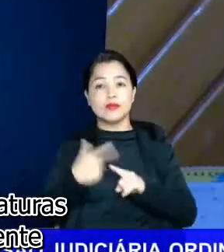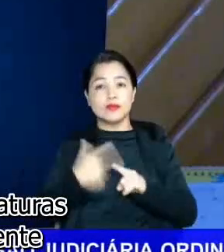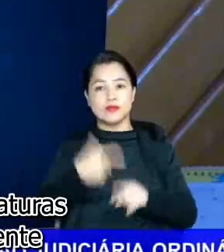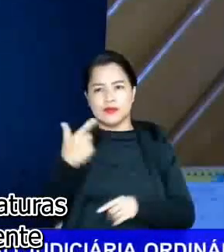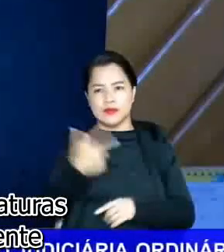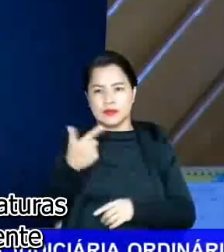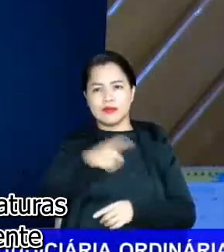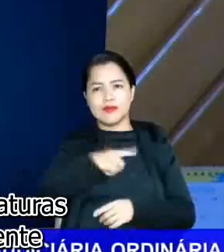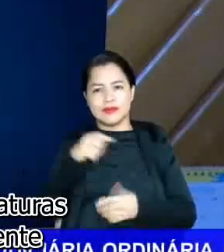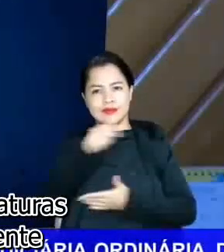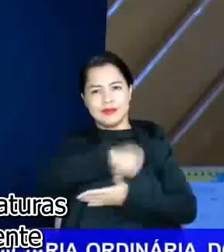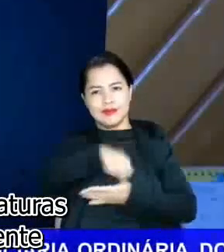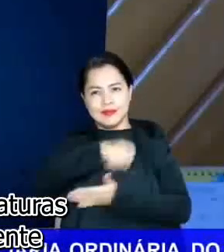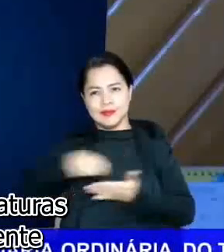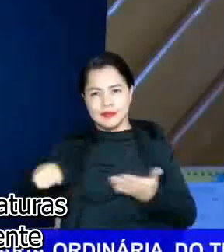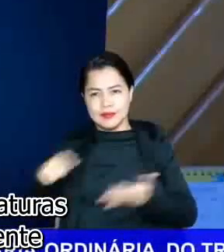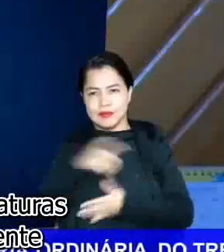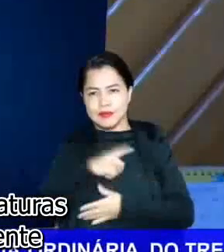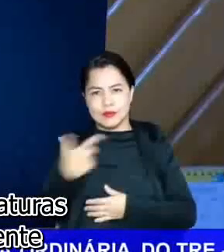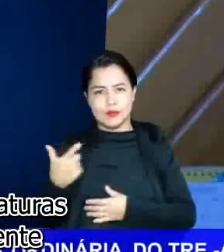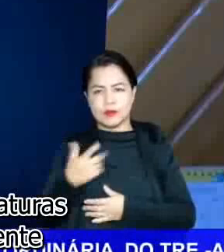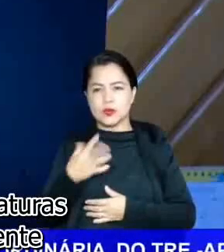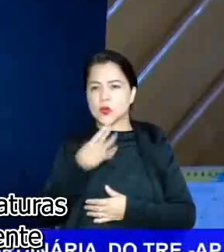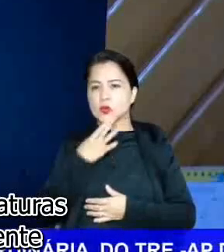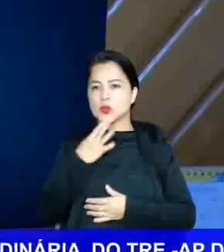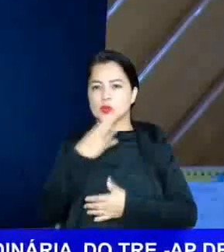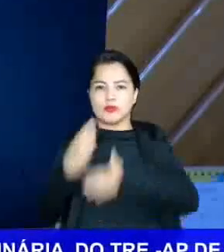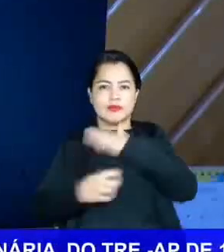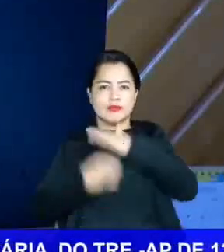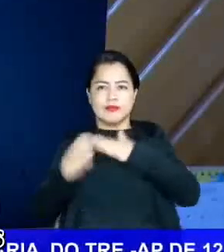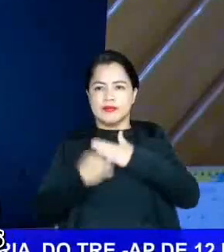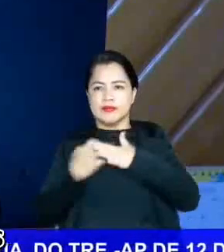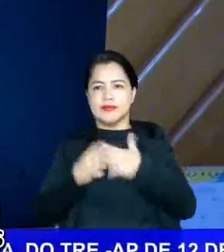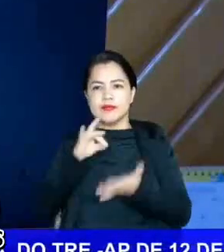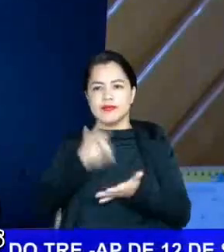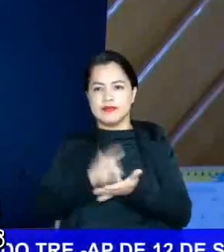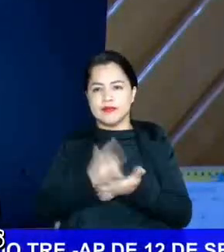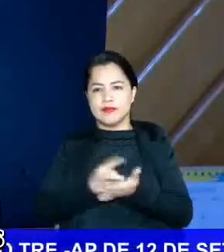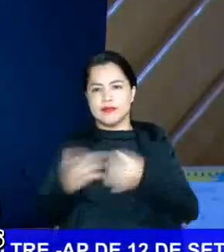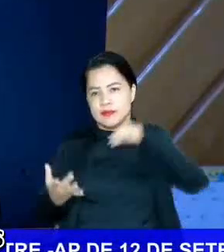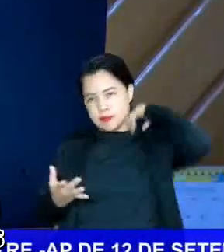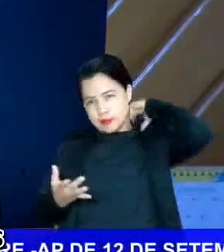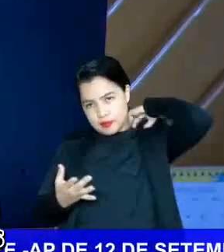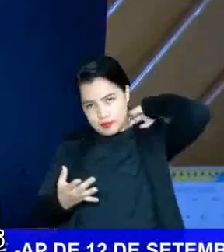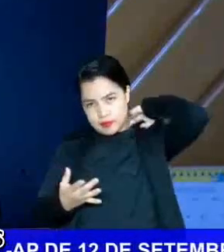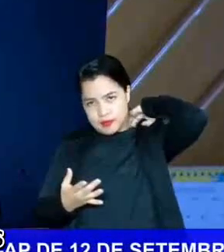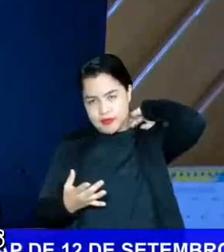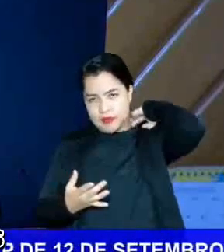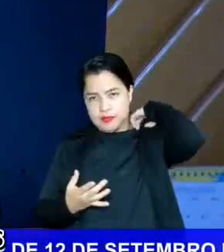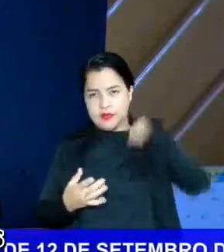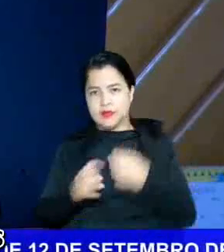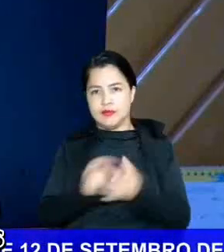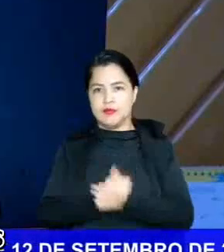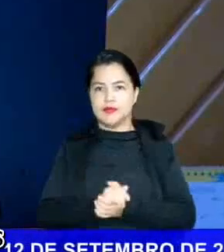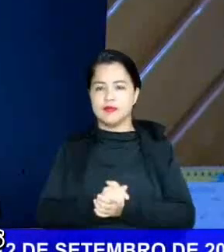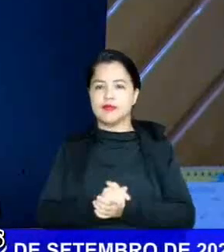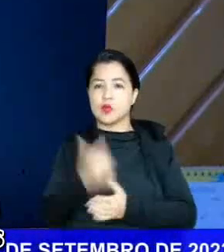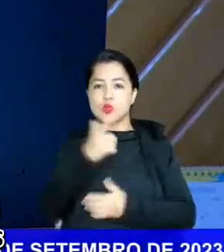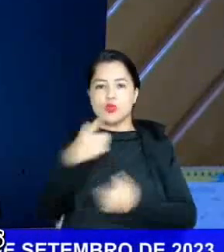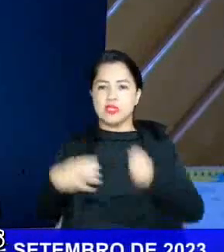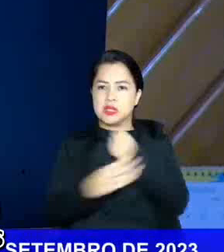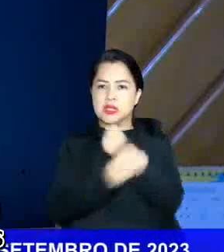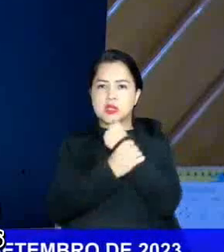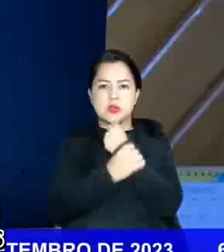possuem assinaturas que não têm firma reconhecida, o que realmente não traz uma